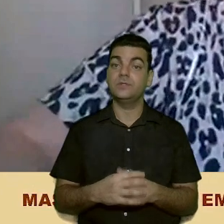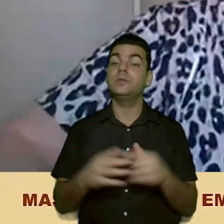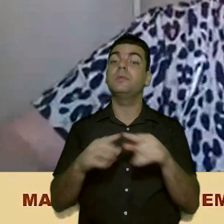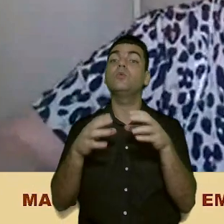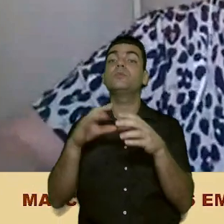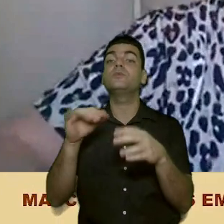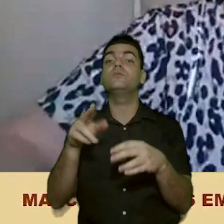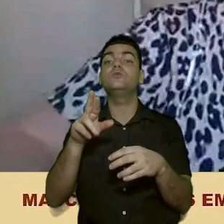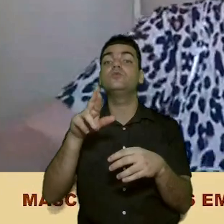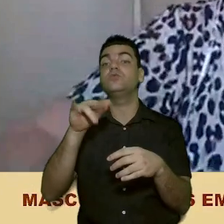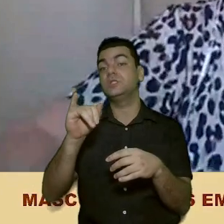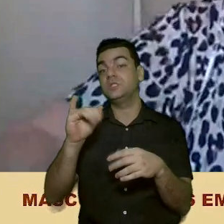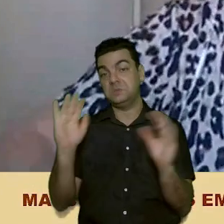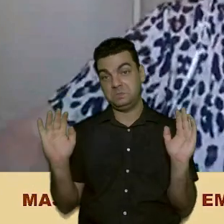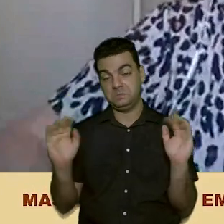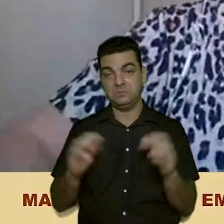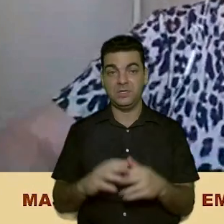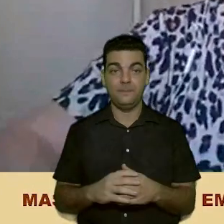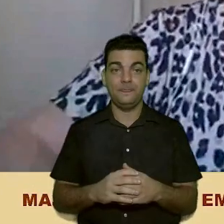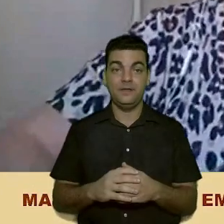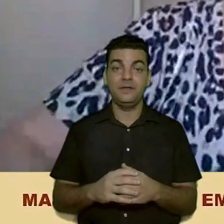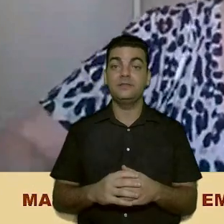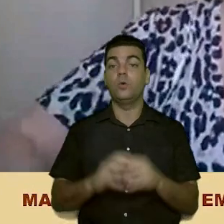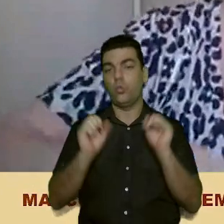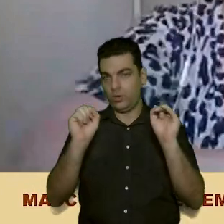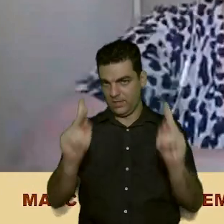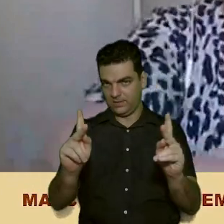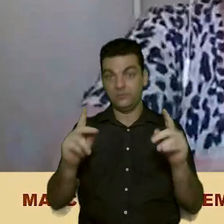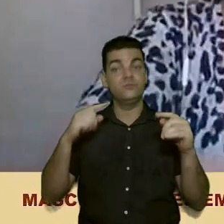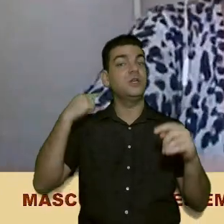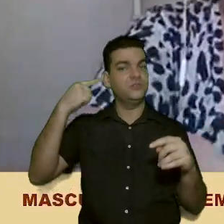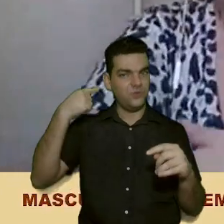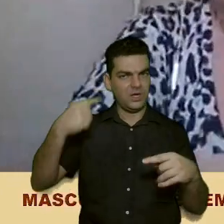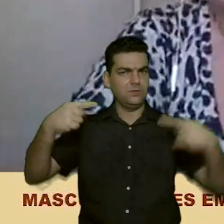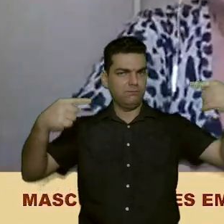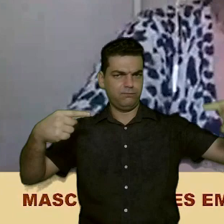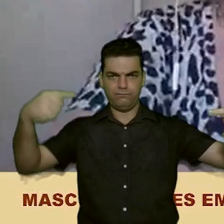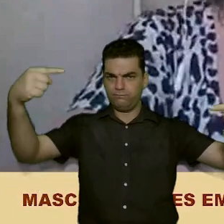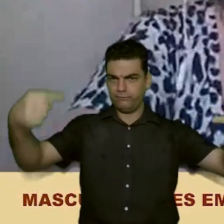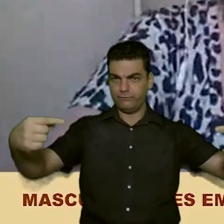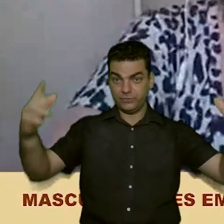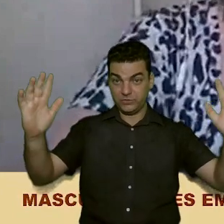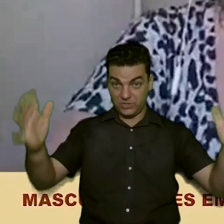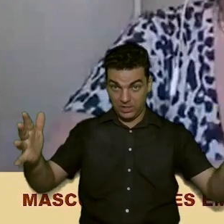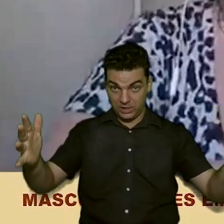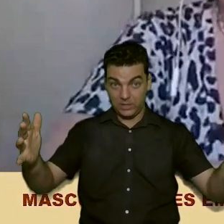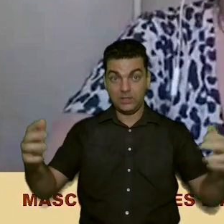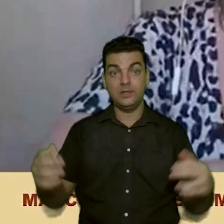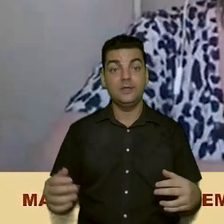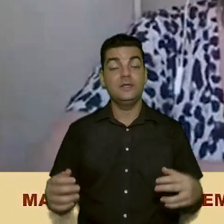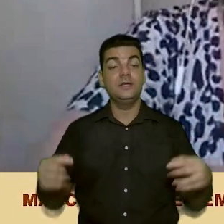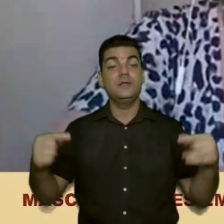FEFELESH, aqui da USP, que estudou no seu doutorado o Tribunal do Júri. Então, sem dúvida, essa é uma